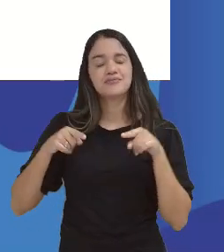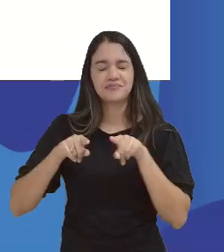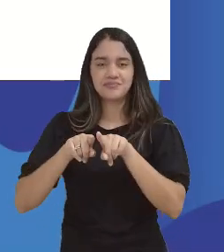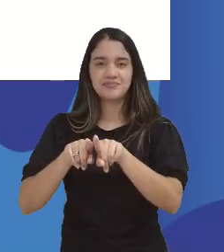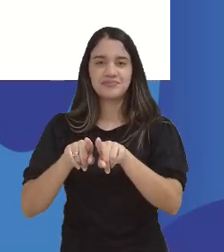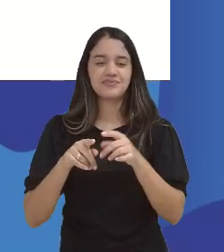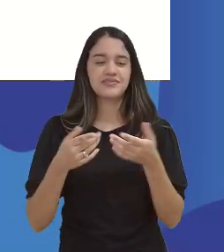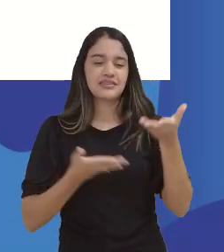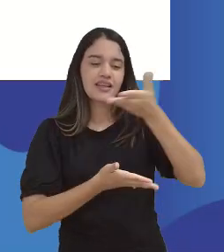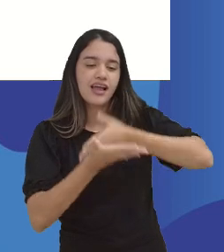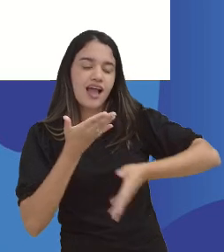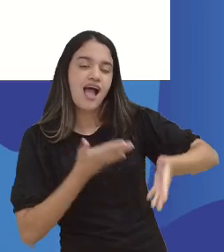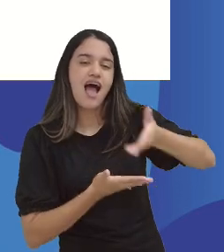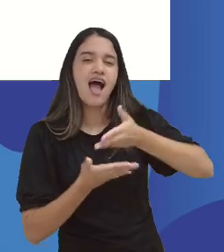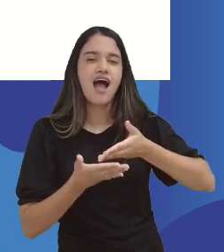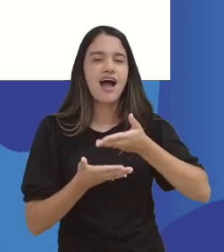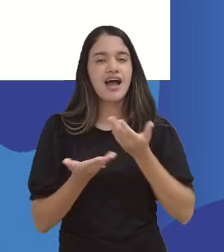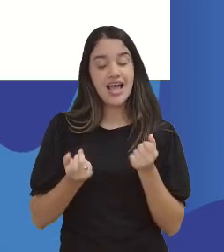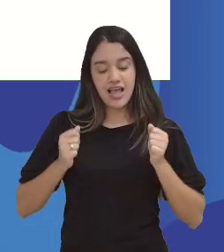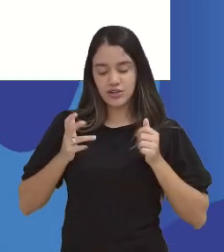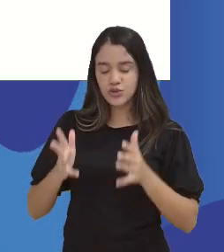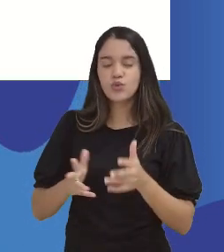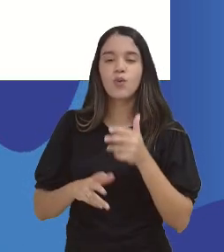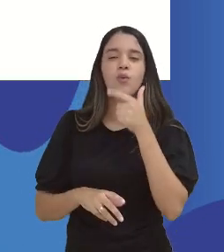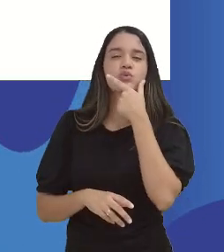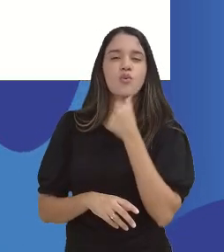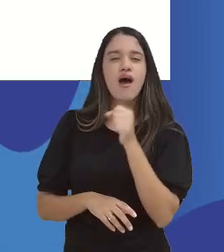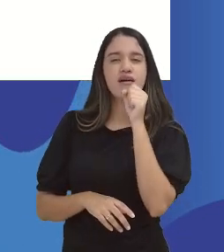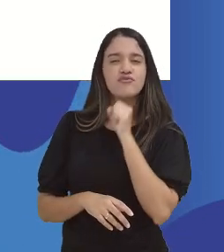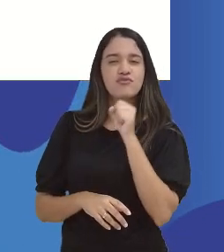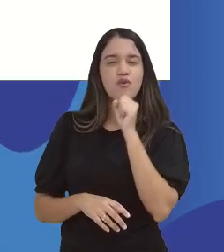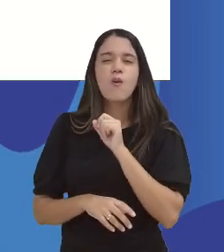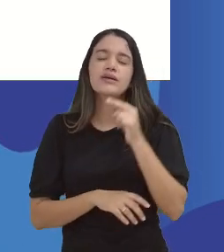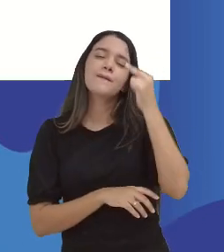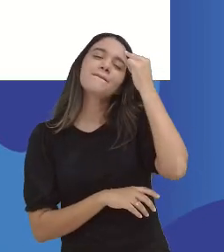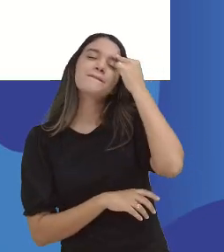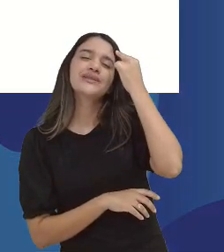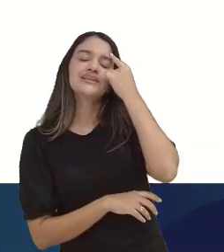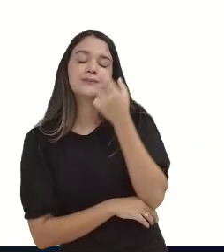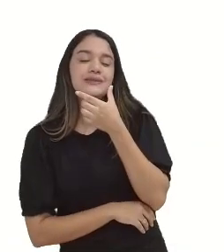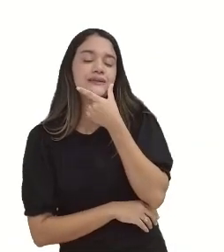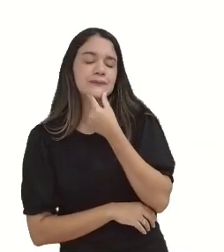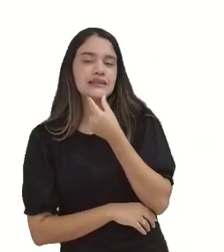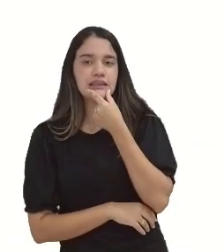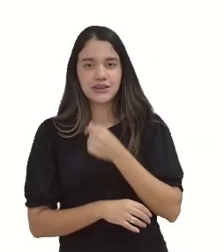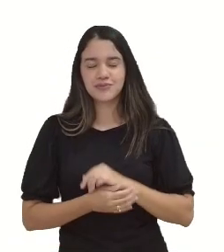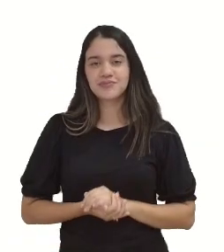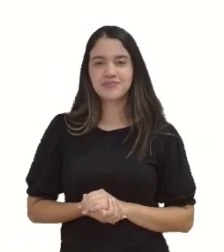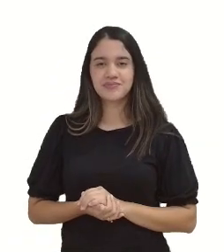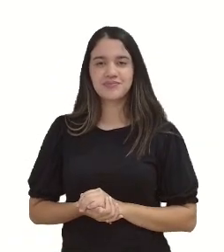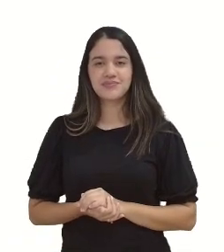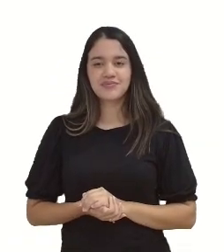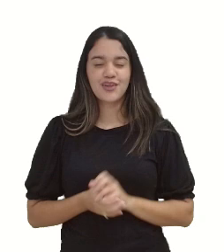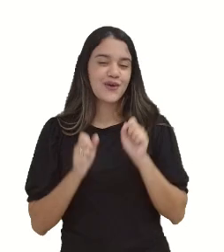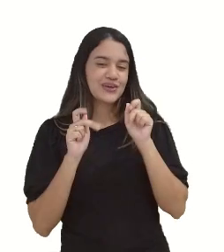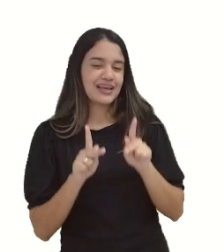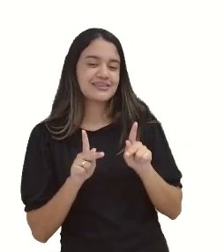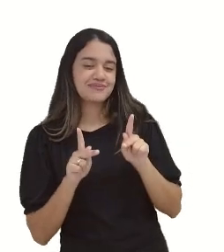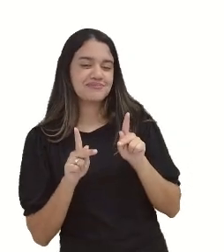simultaneidade entre as ações do avô e os pensamentos do menino.